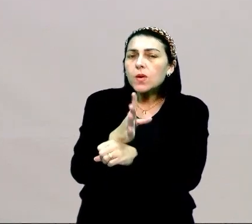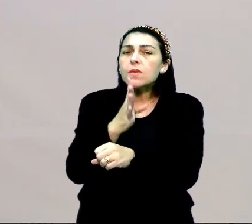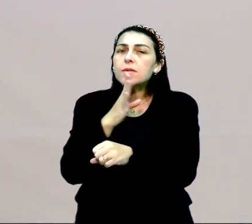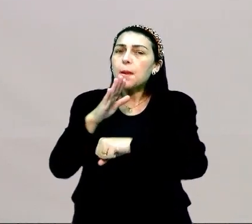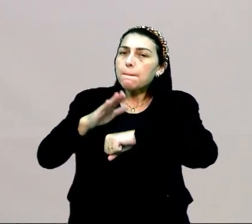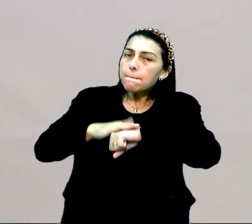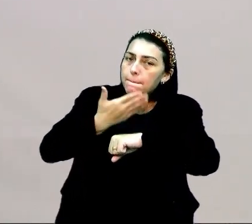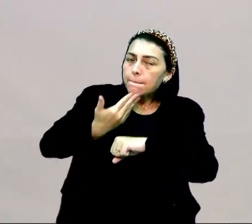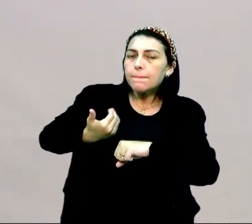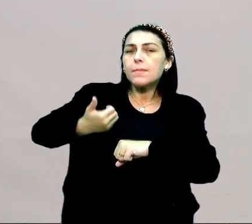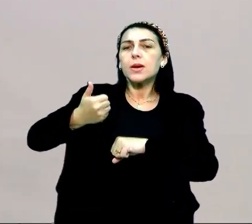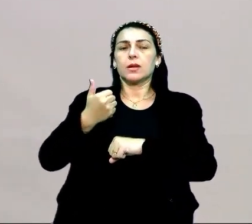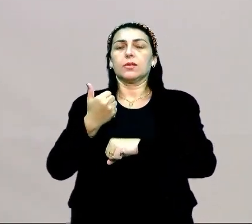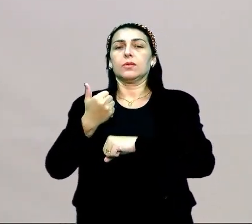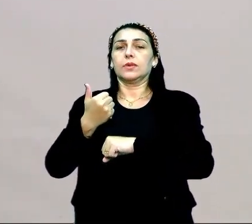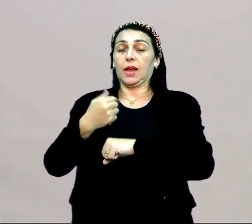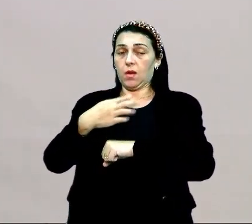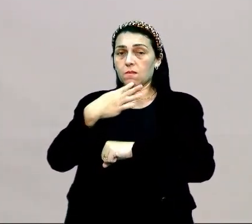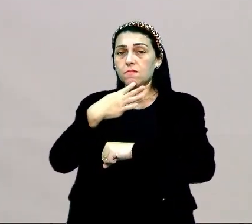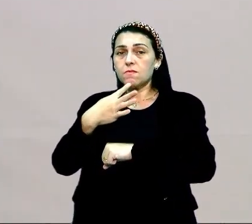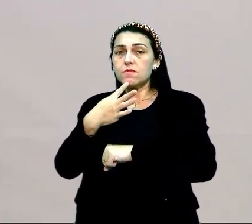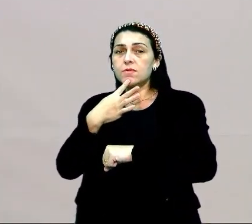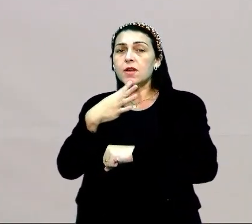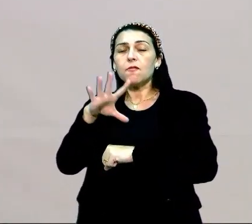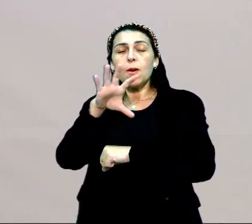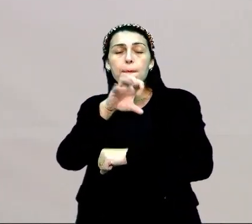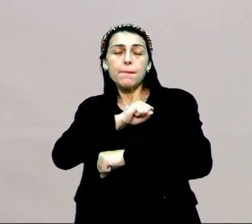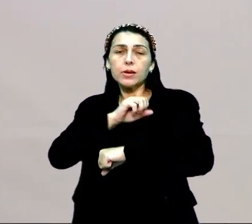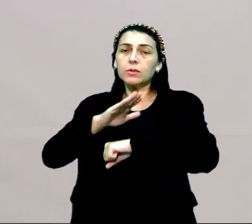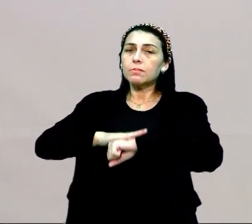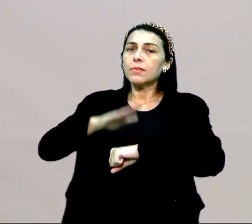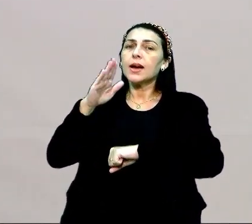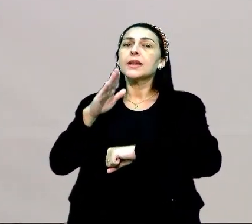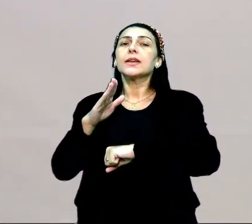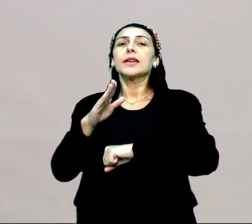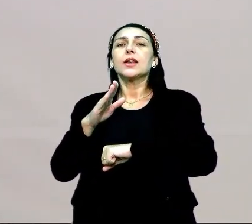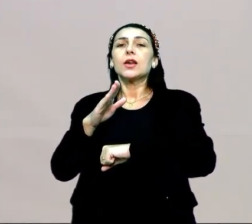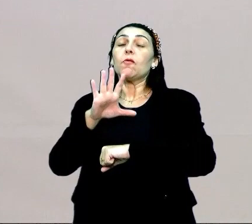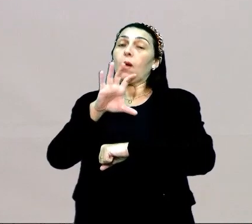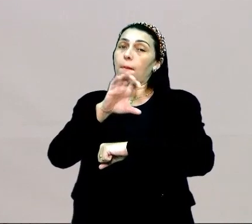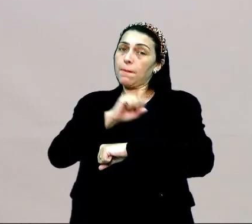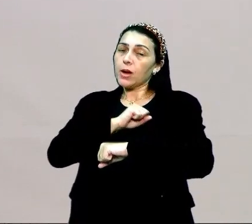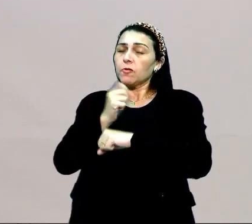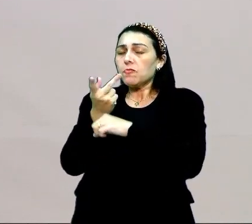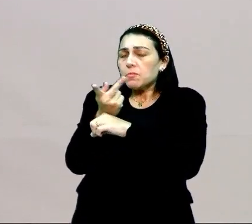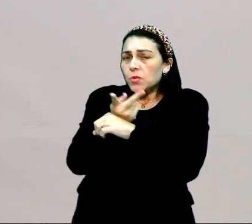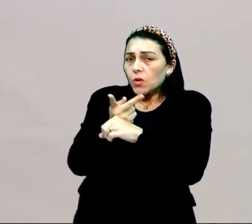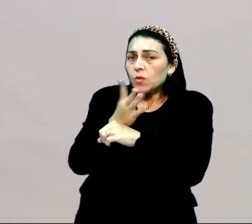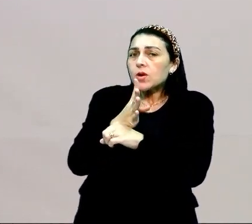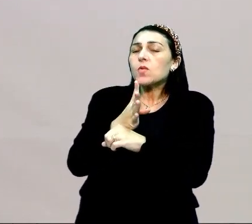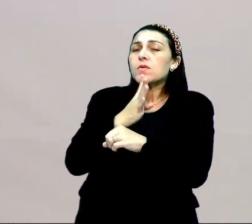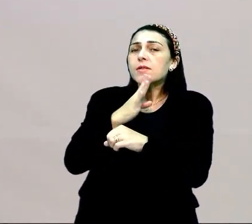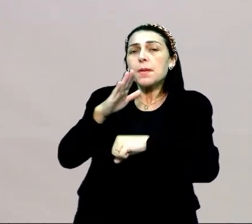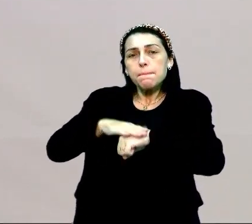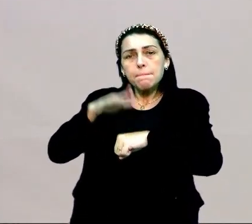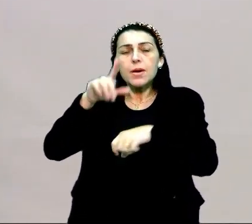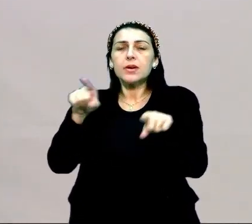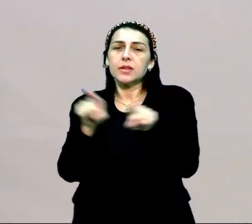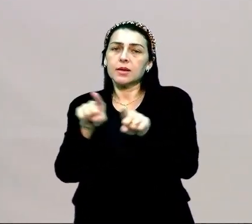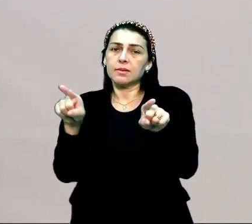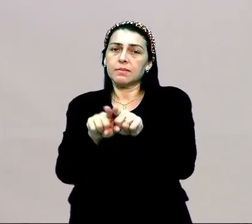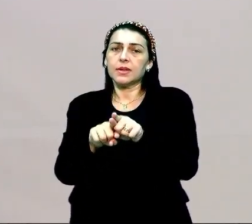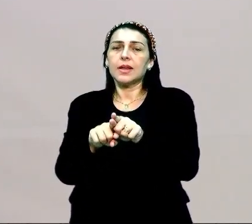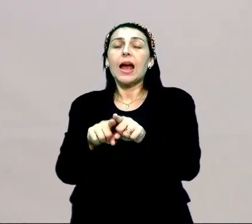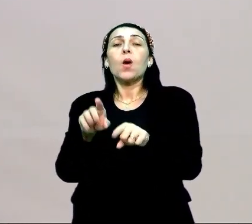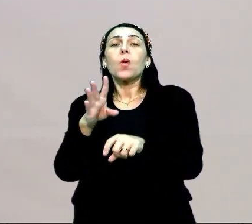melhor. À medida que eu conheço, eu vou amando mais. E à medida que eu vou amando, eu vou procurando conhecer mais. Ao